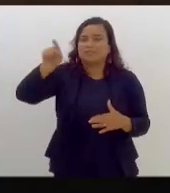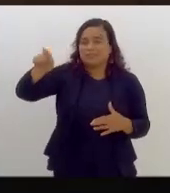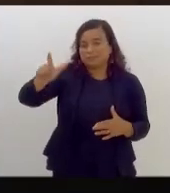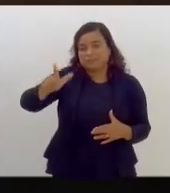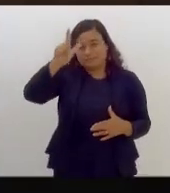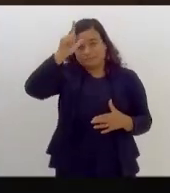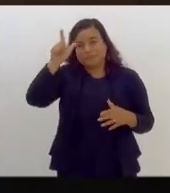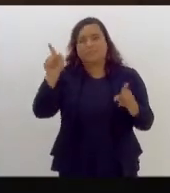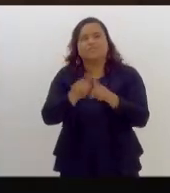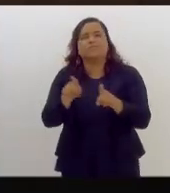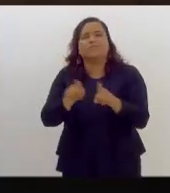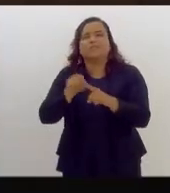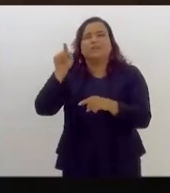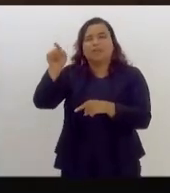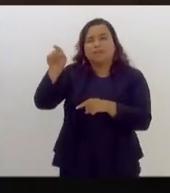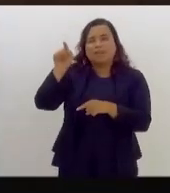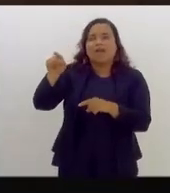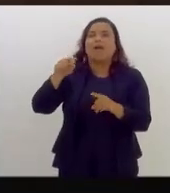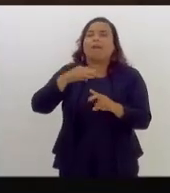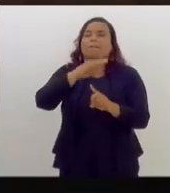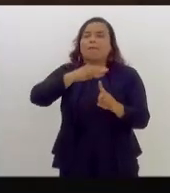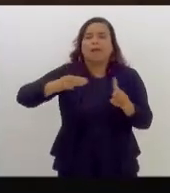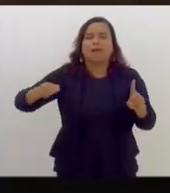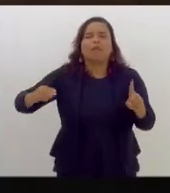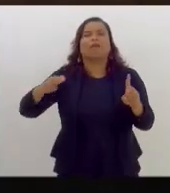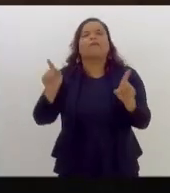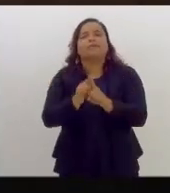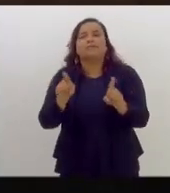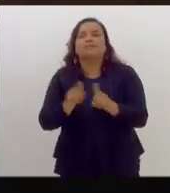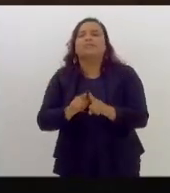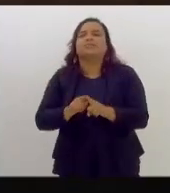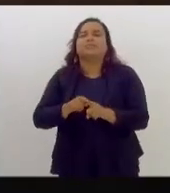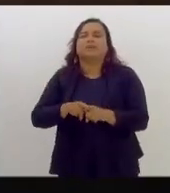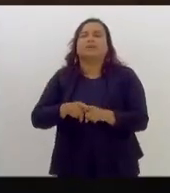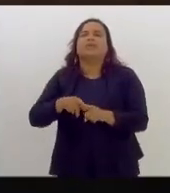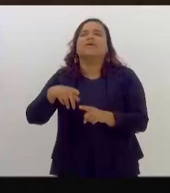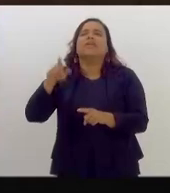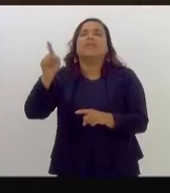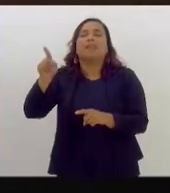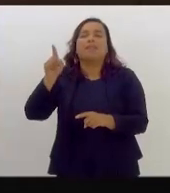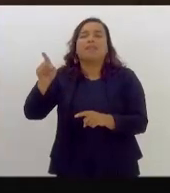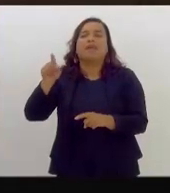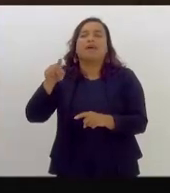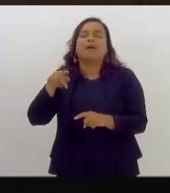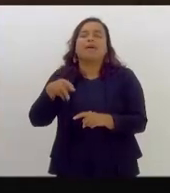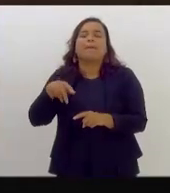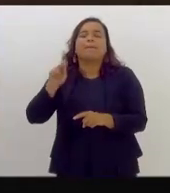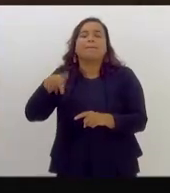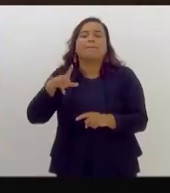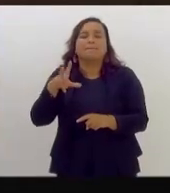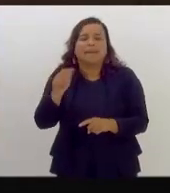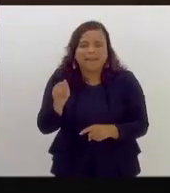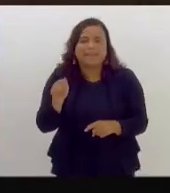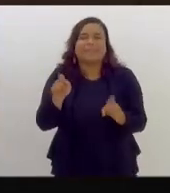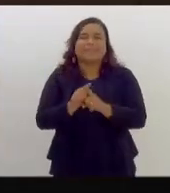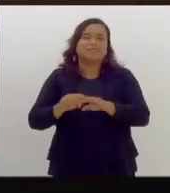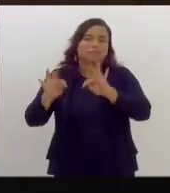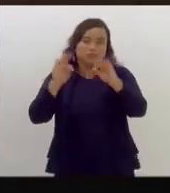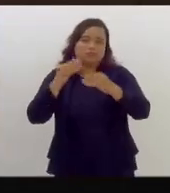Complexo da Maré, ao Complexo da Pé, a todos aqueles que têm complexo de amor, de efetividade, de